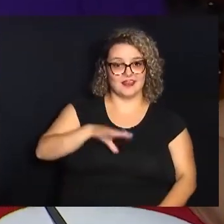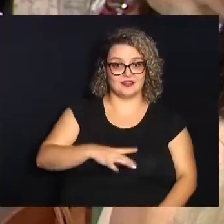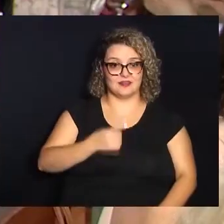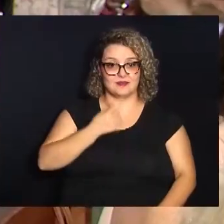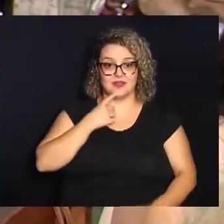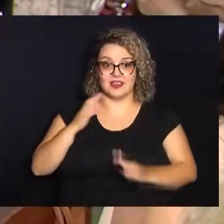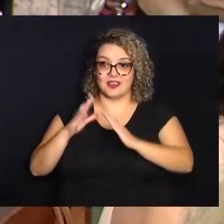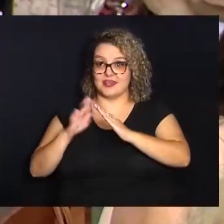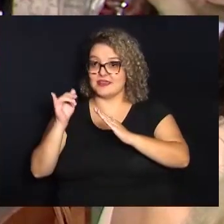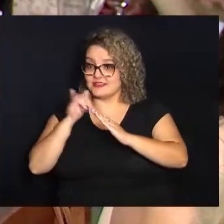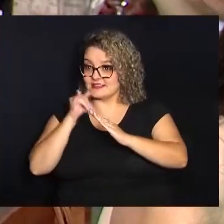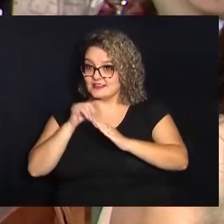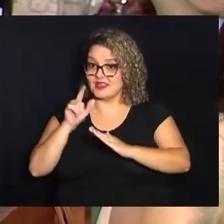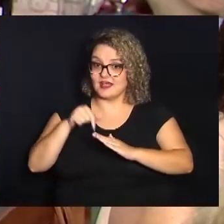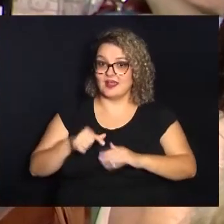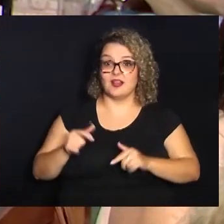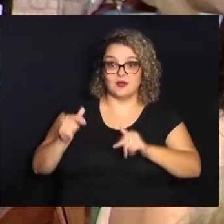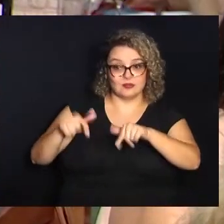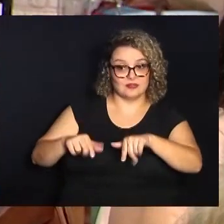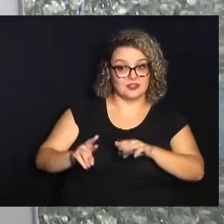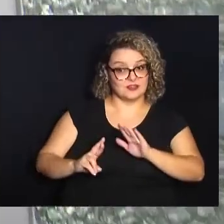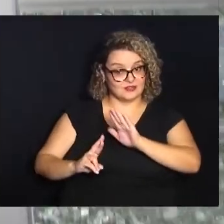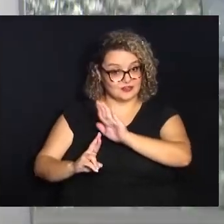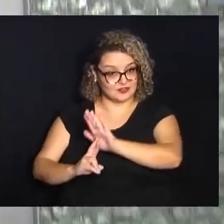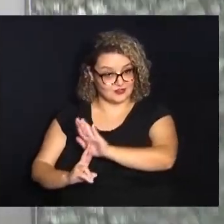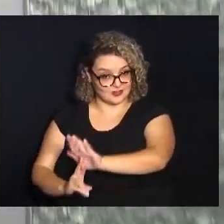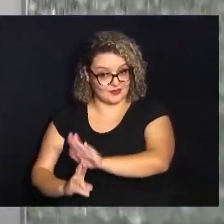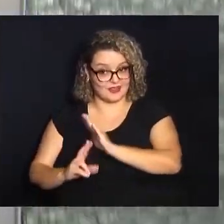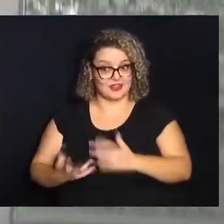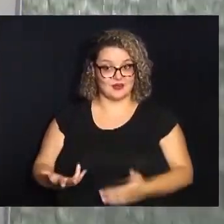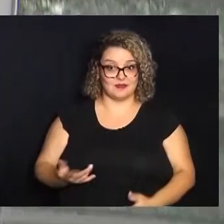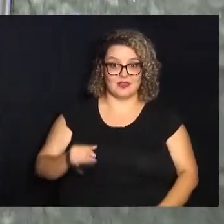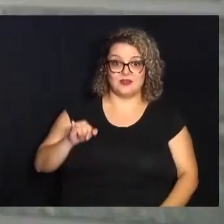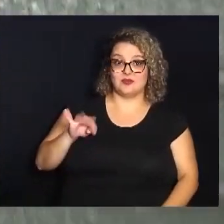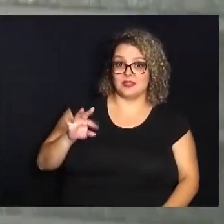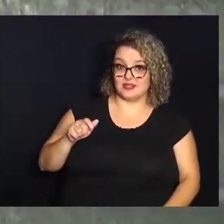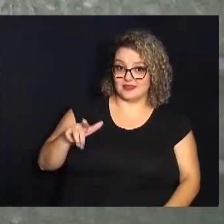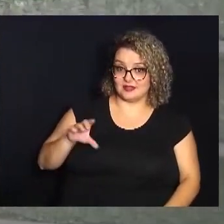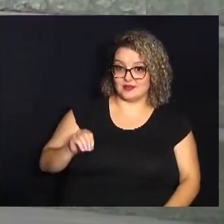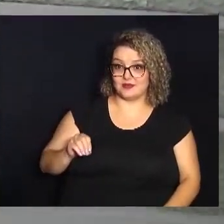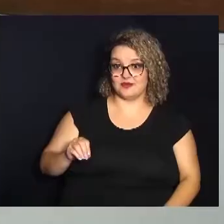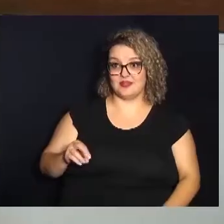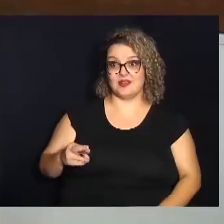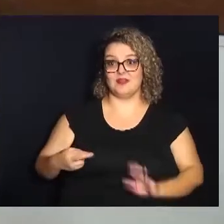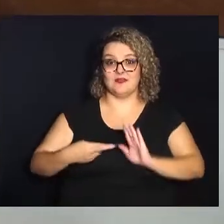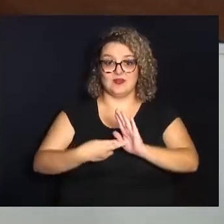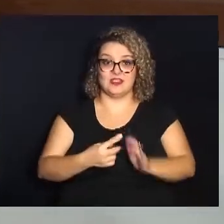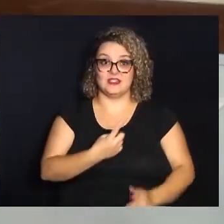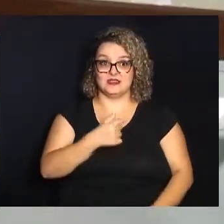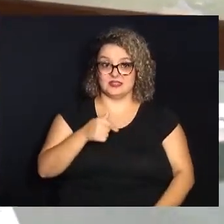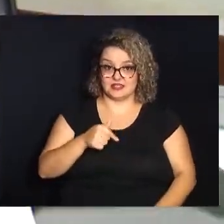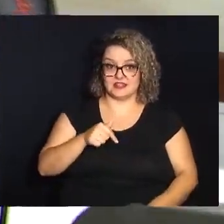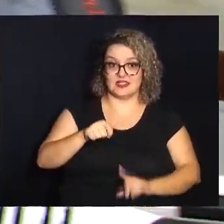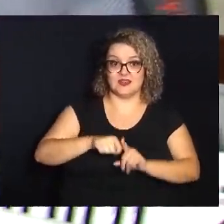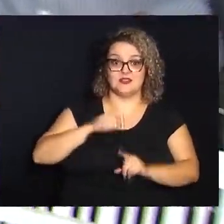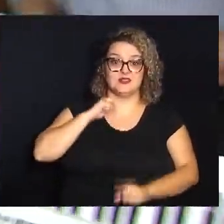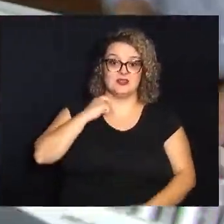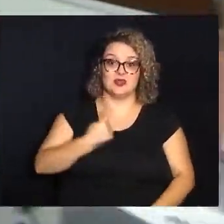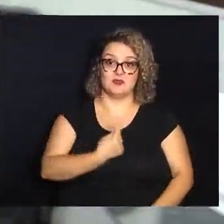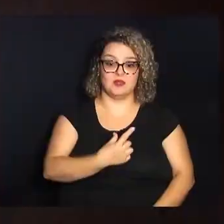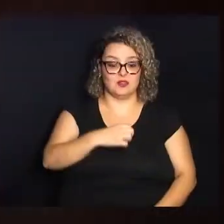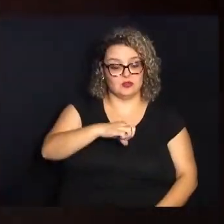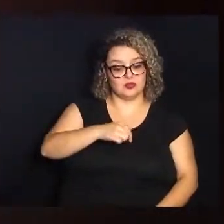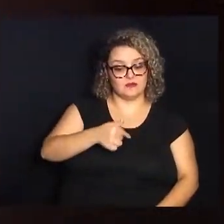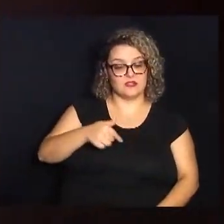de abril de 1978, o objetivo da casa é divulgar a língua, arte e a cultura